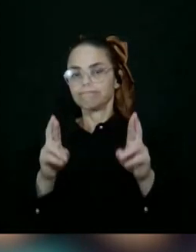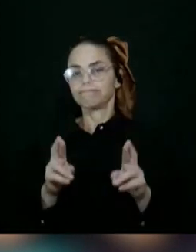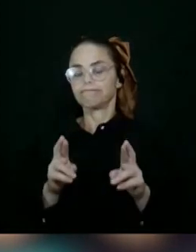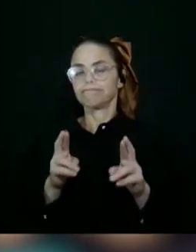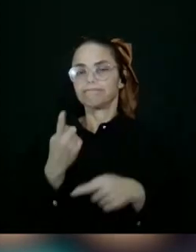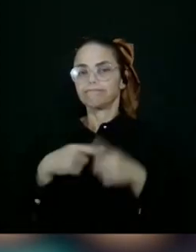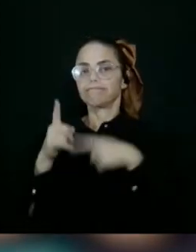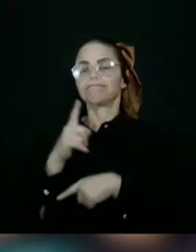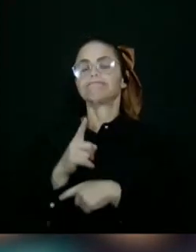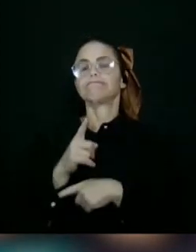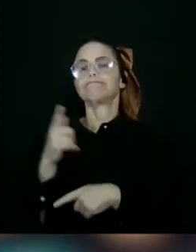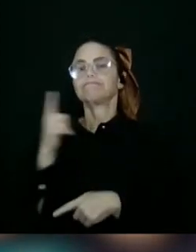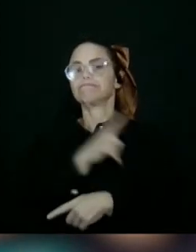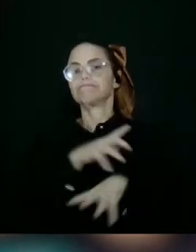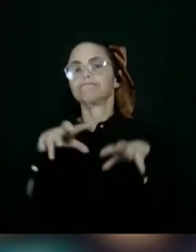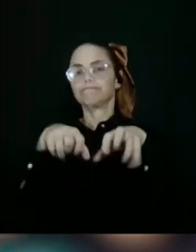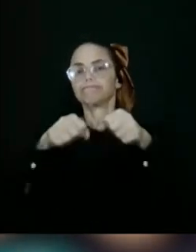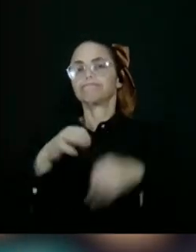recuperação judicial no Brasil,